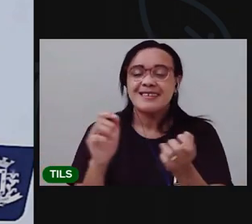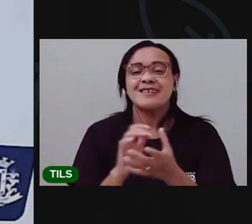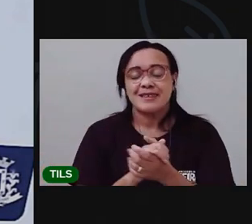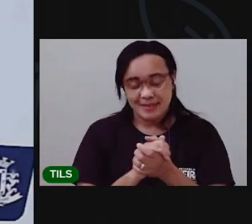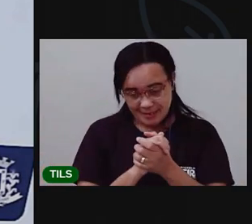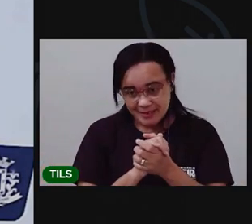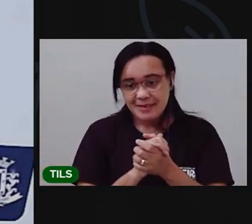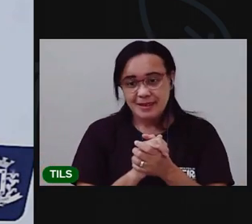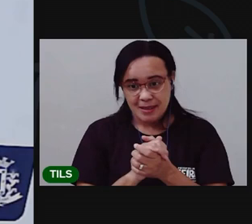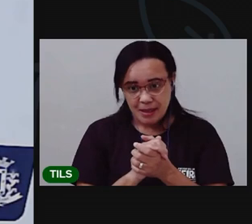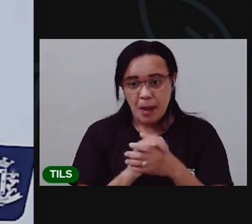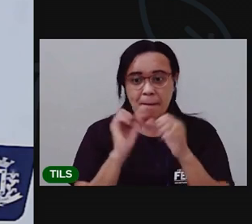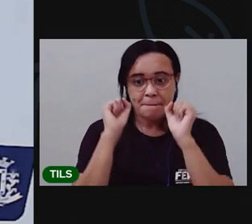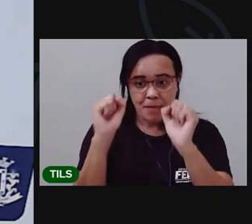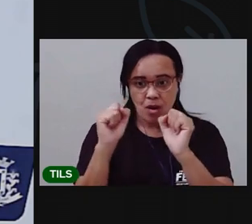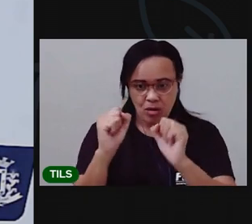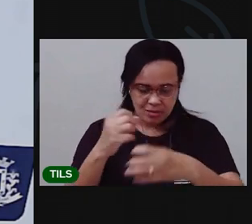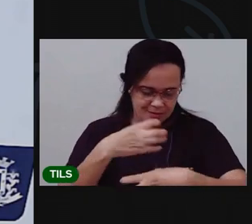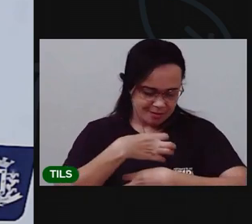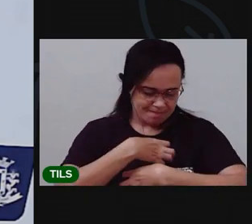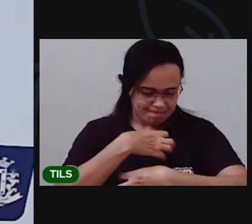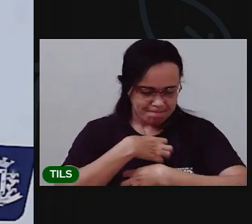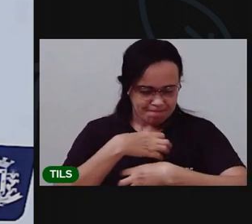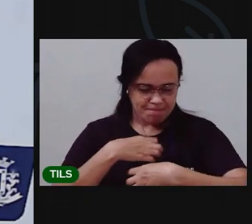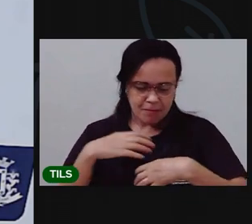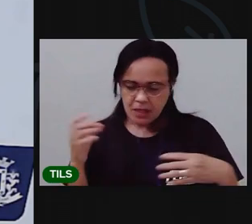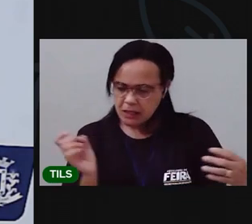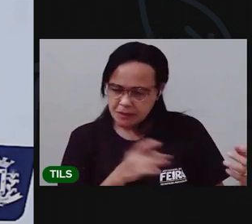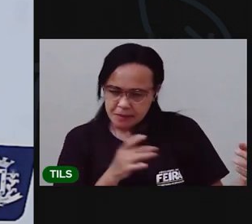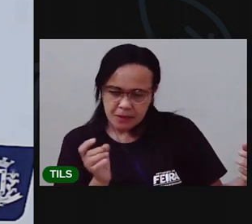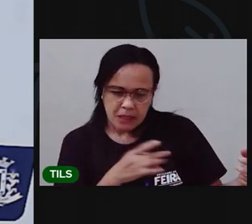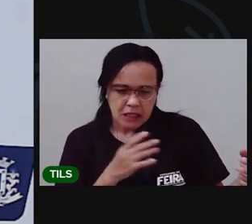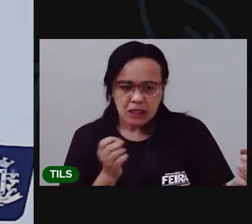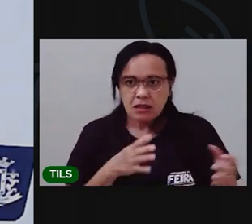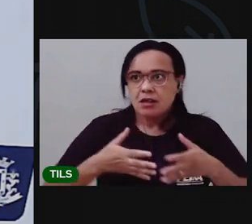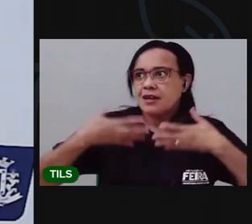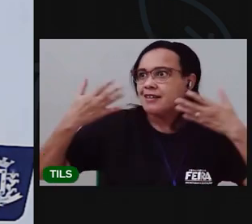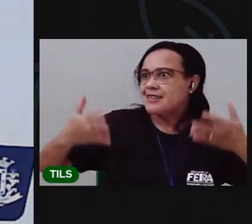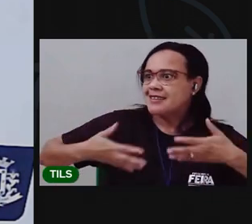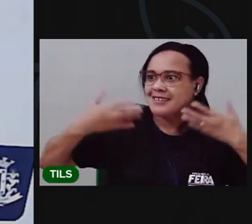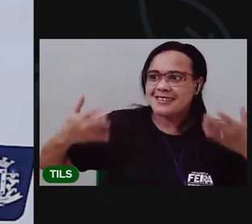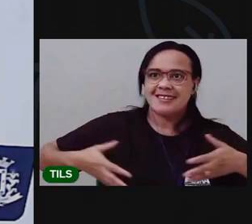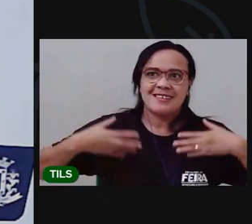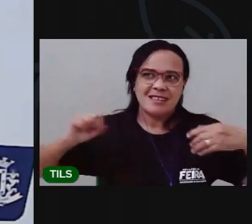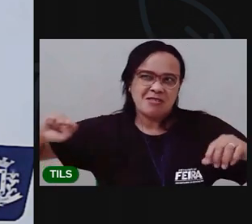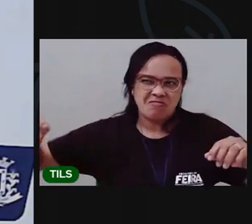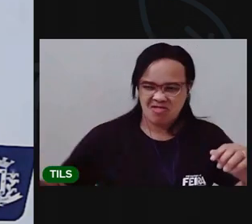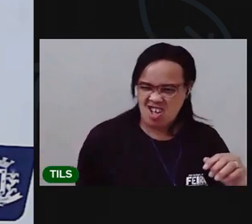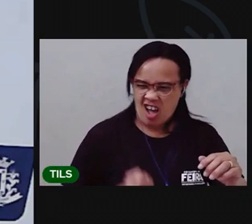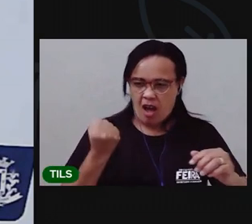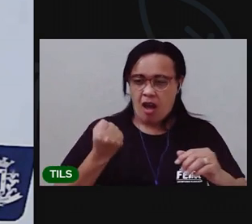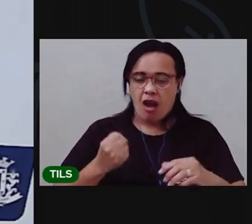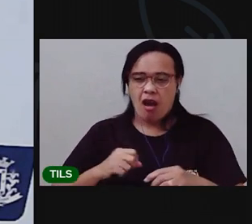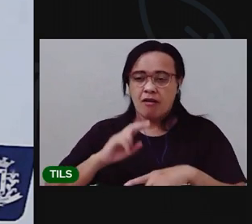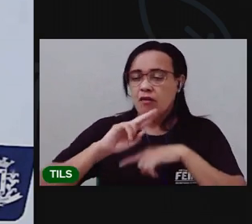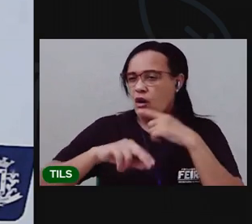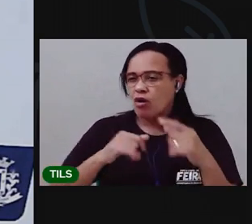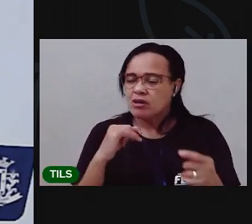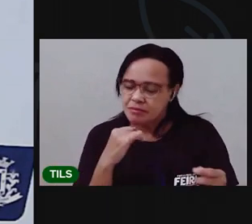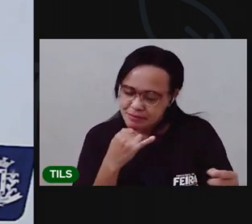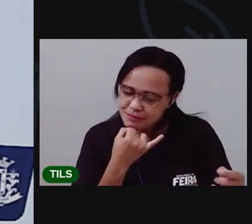demonstrar emoções, como medo, alegria, raiva, tristeza. A gente também viu